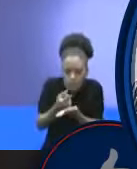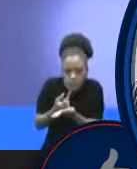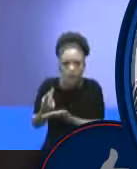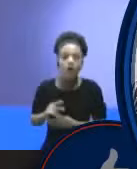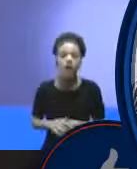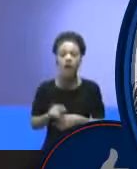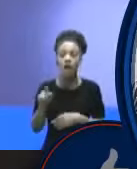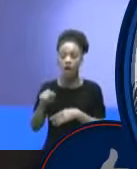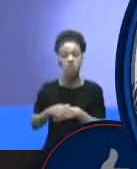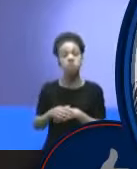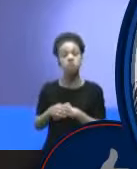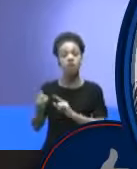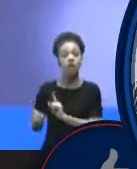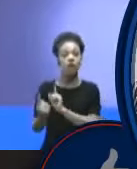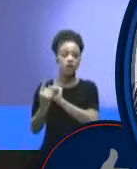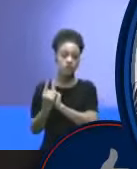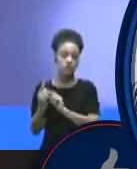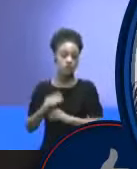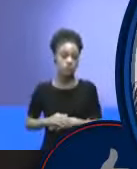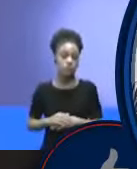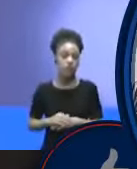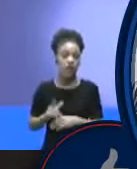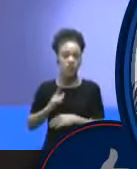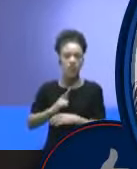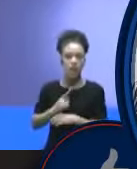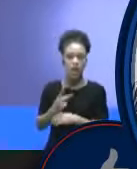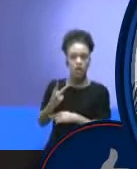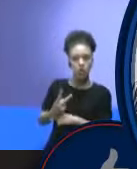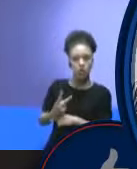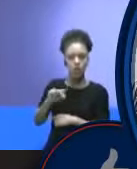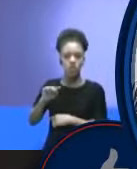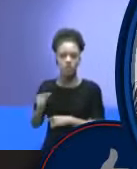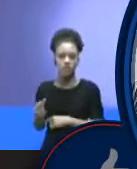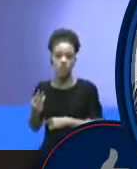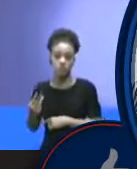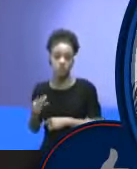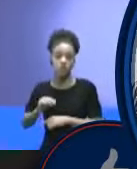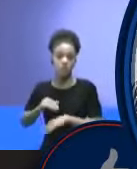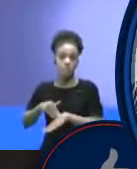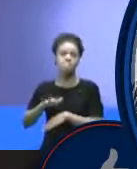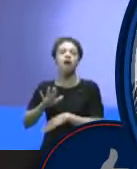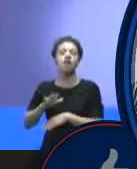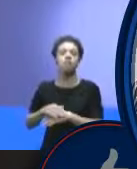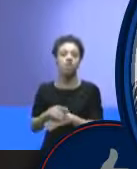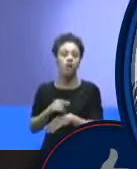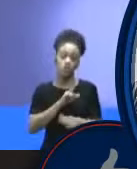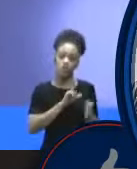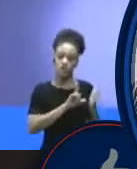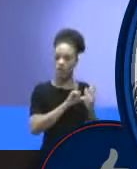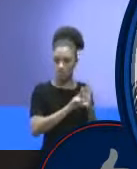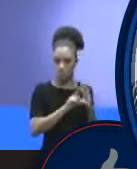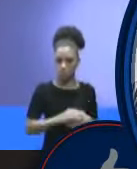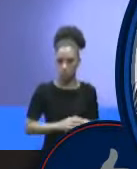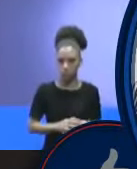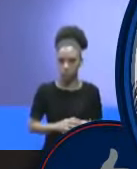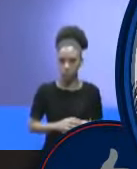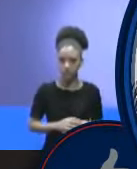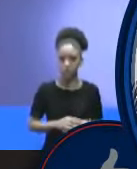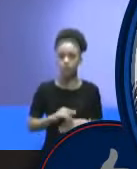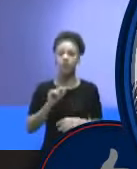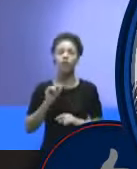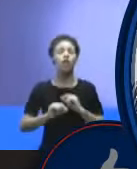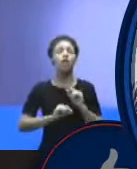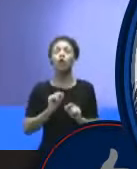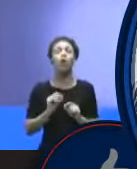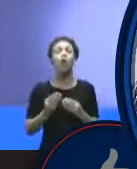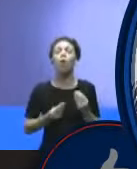cliente multicanal tem gasto médio 2,3 vezes maior que o cliente só da loja. E a recorrência